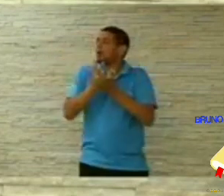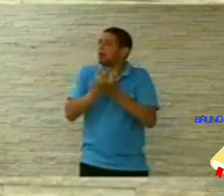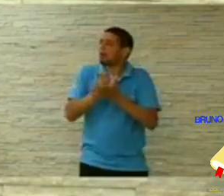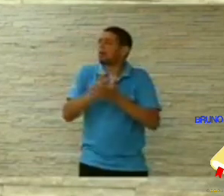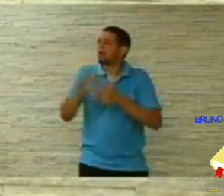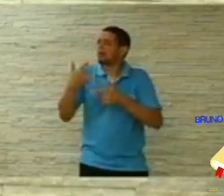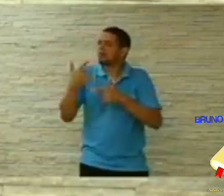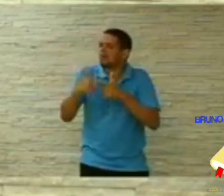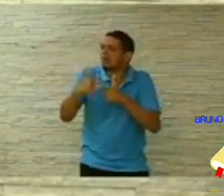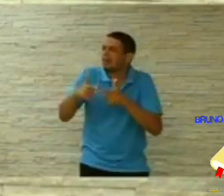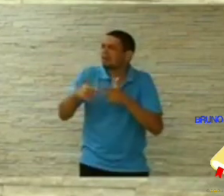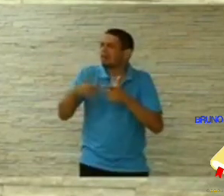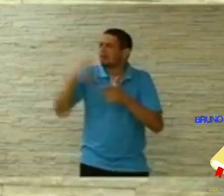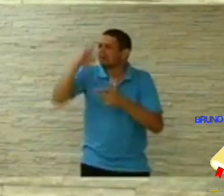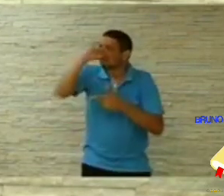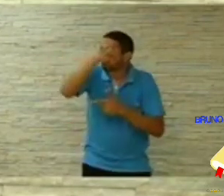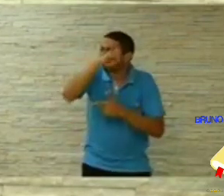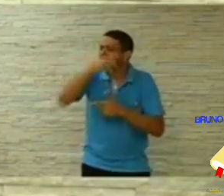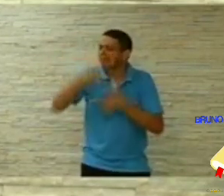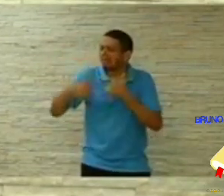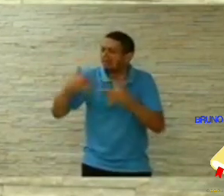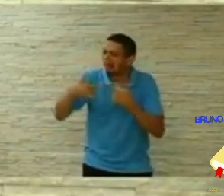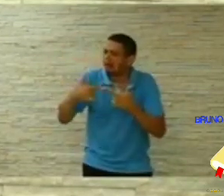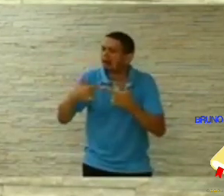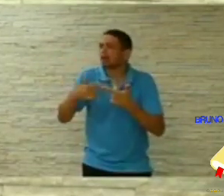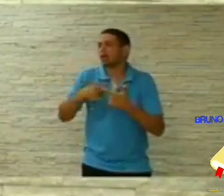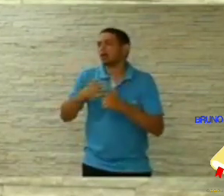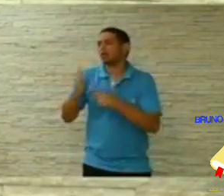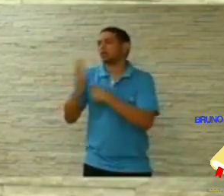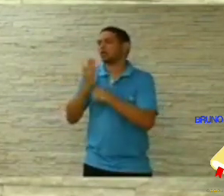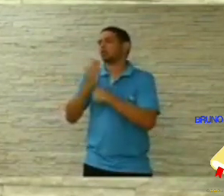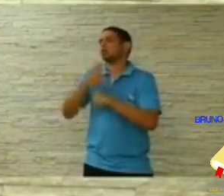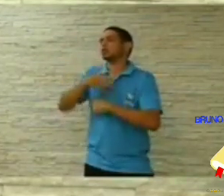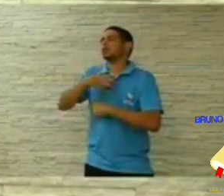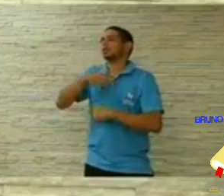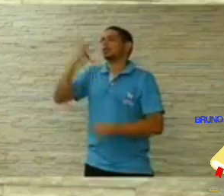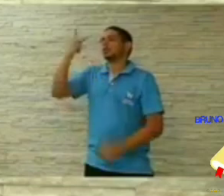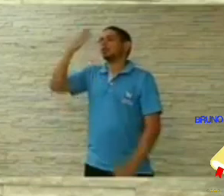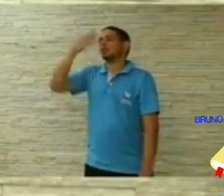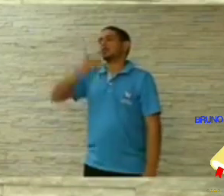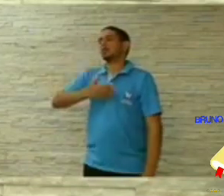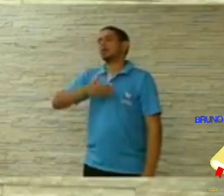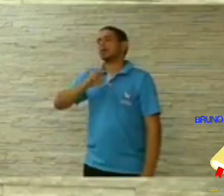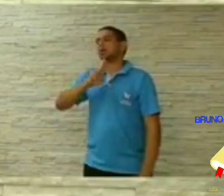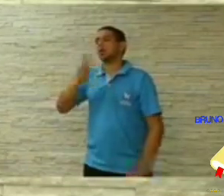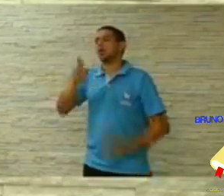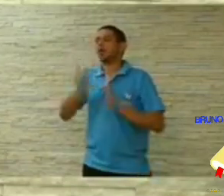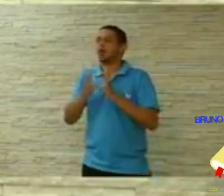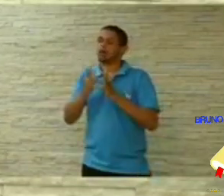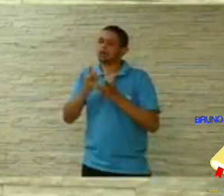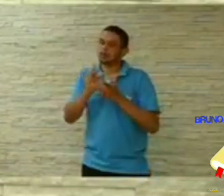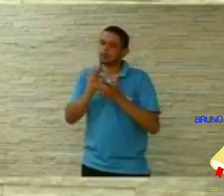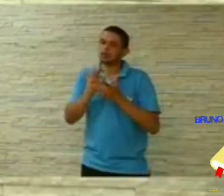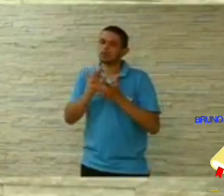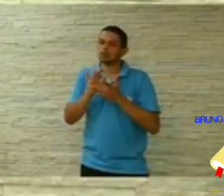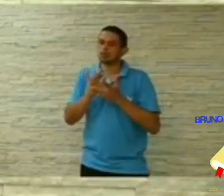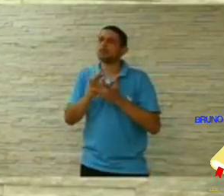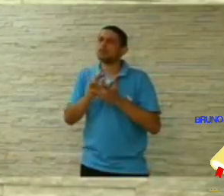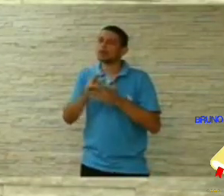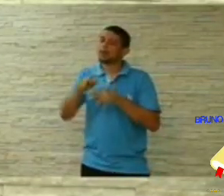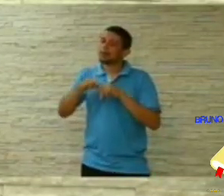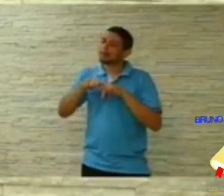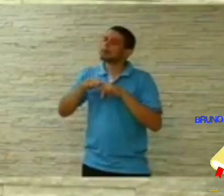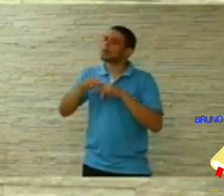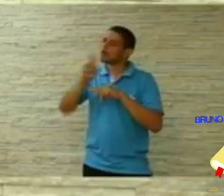sentir a sua presença ao nosso lado, em nome de Jesus. Em nome de Jesus, terminamos esta